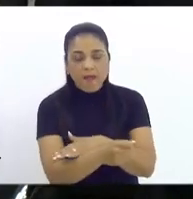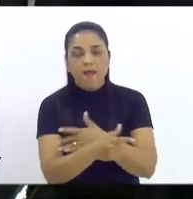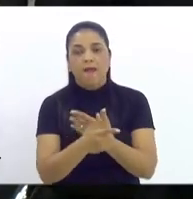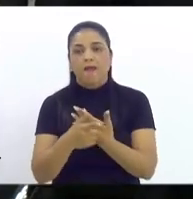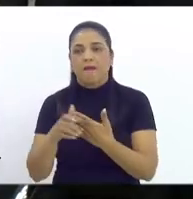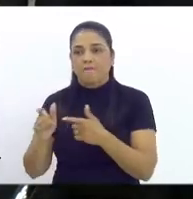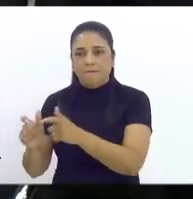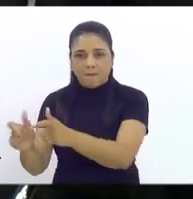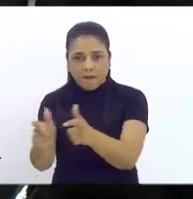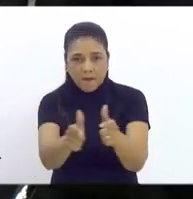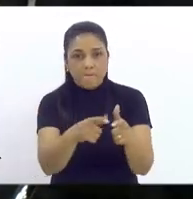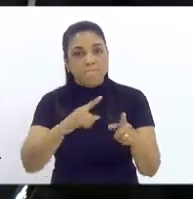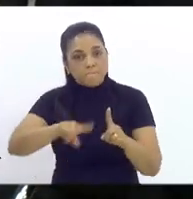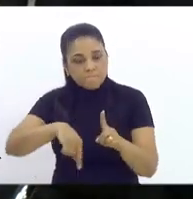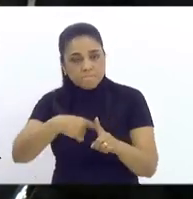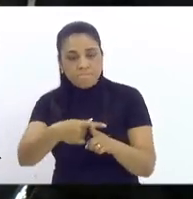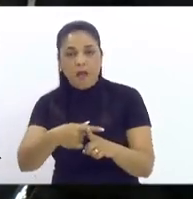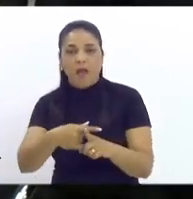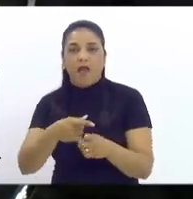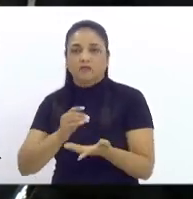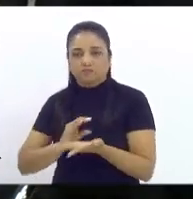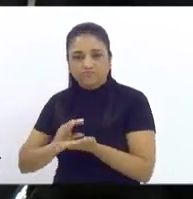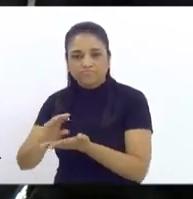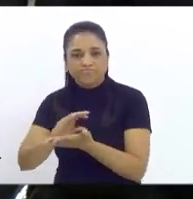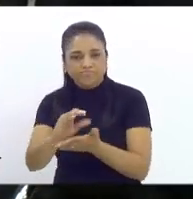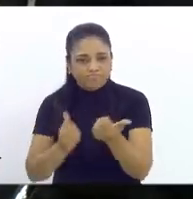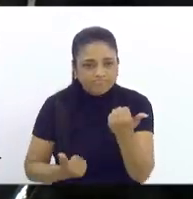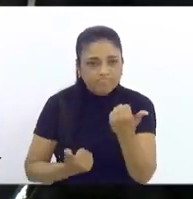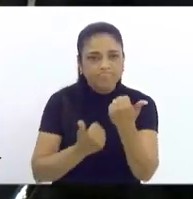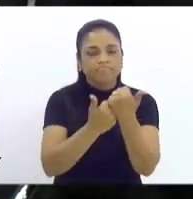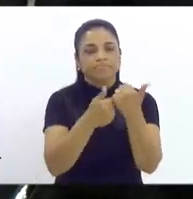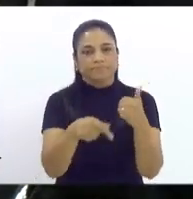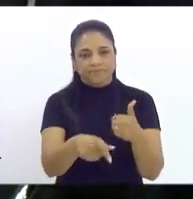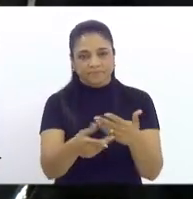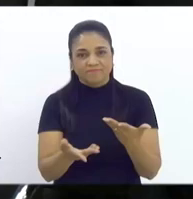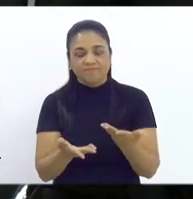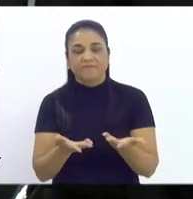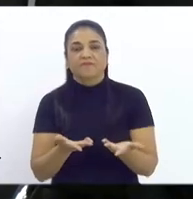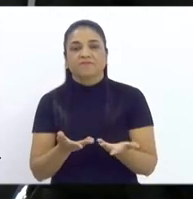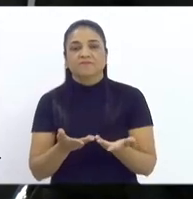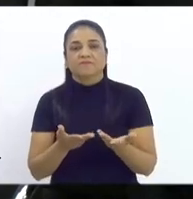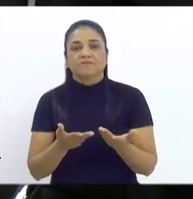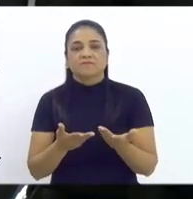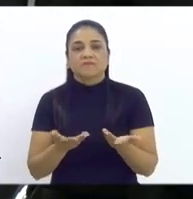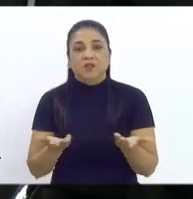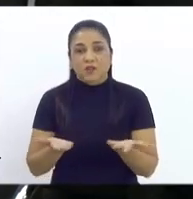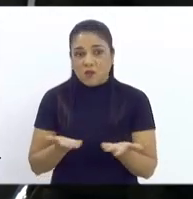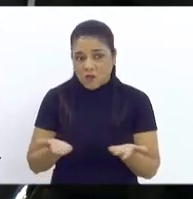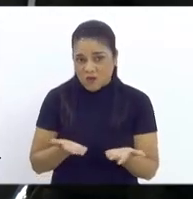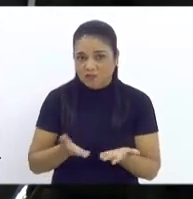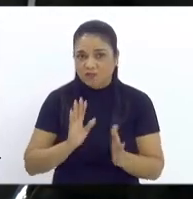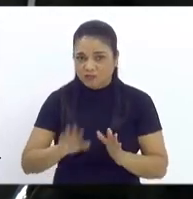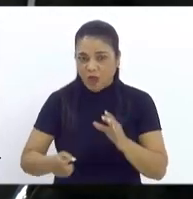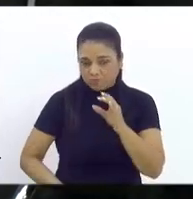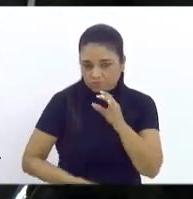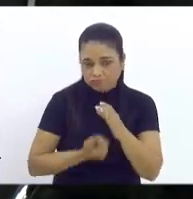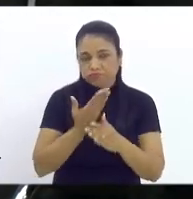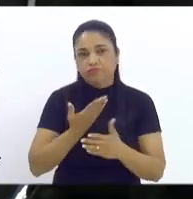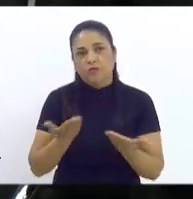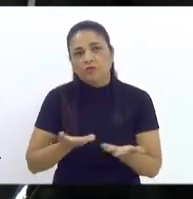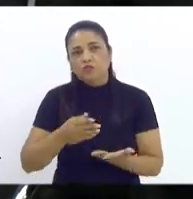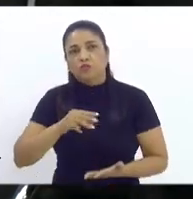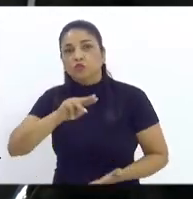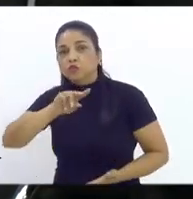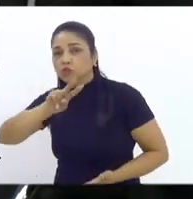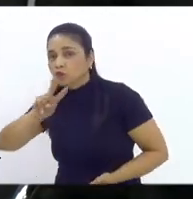fora todos os reforços de rede, né? Hoje, que estão aí projetados em torno de 2